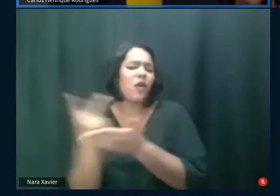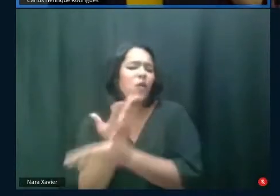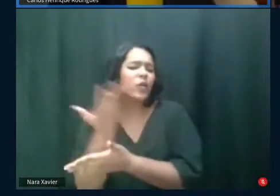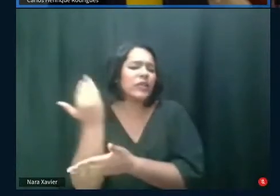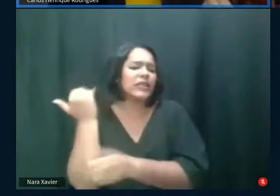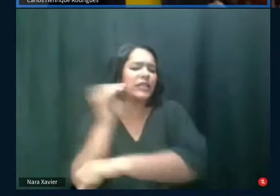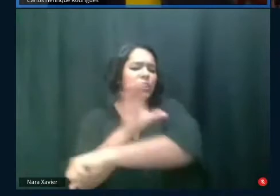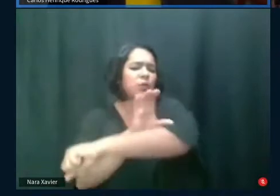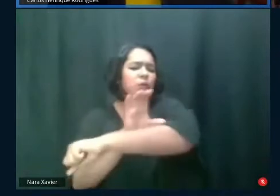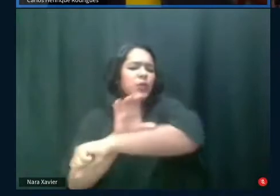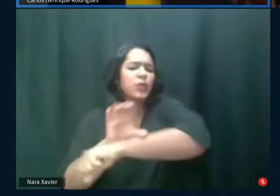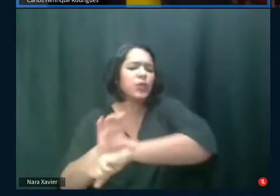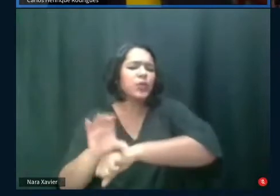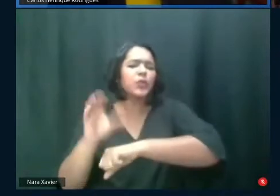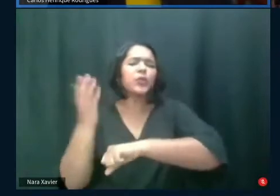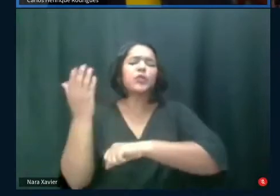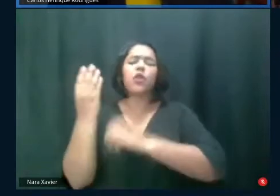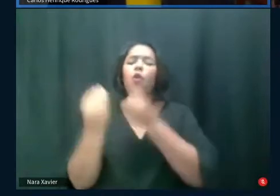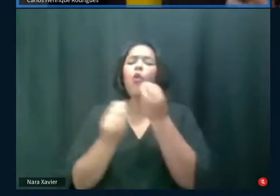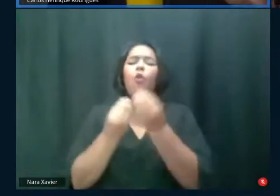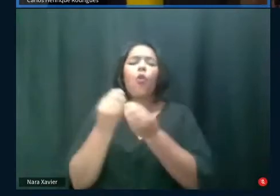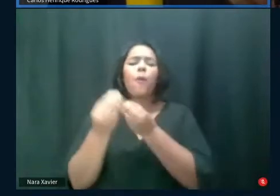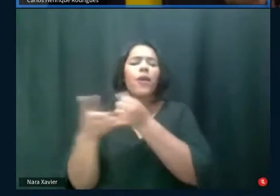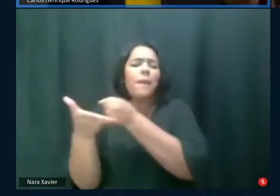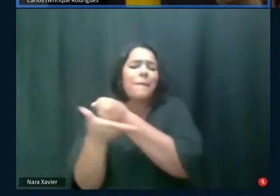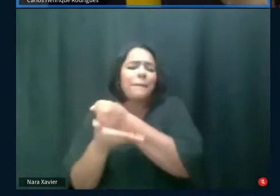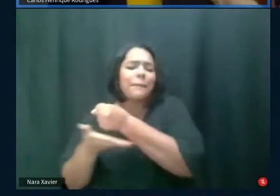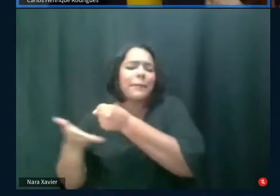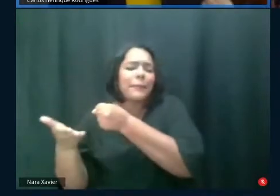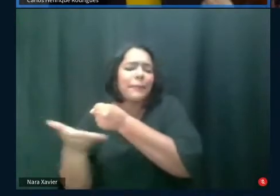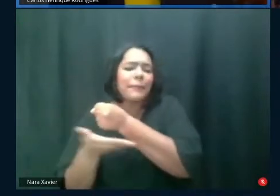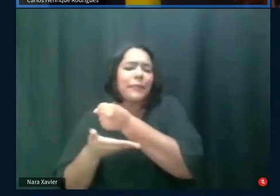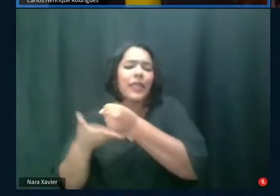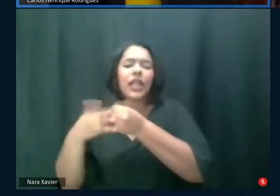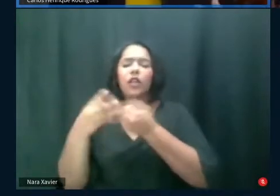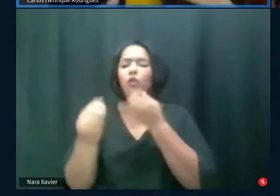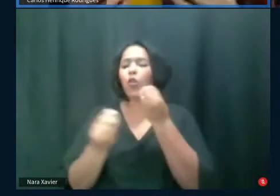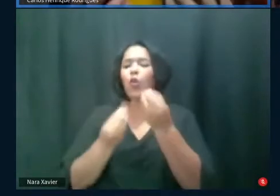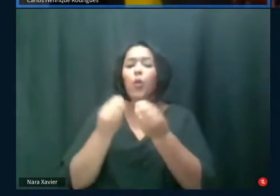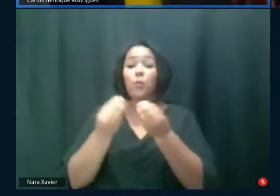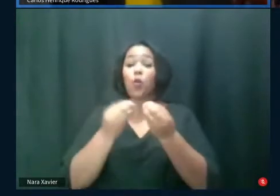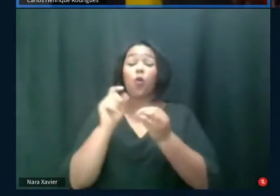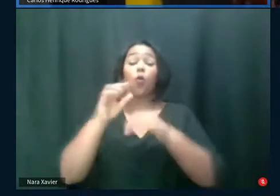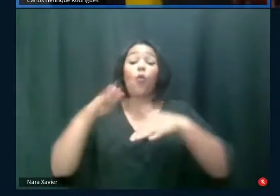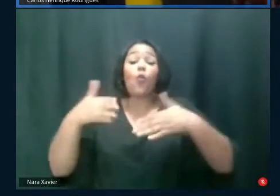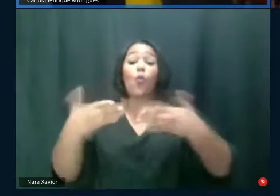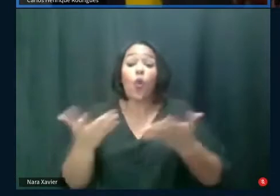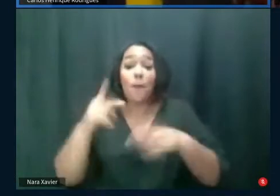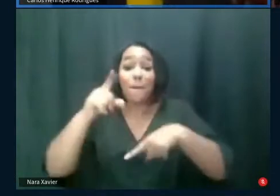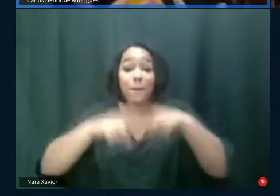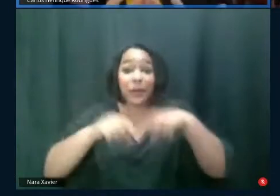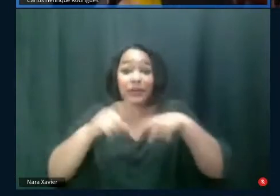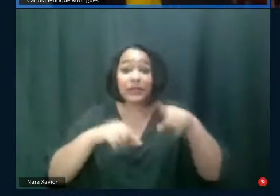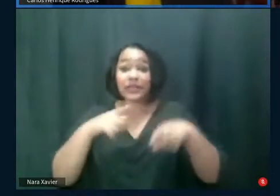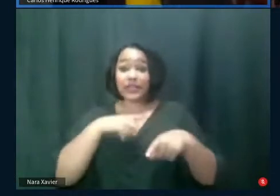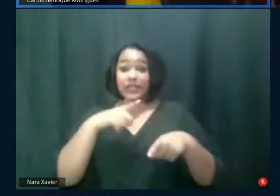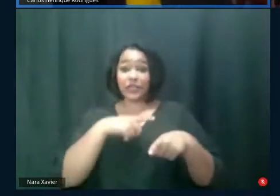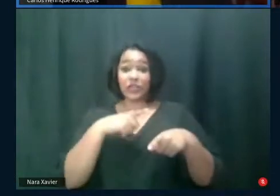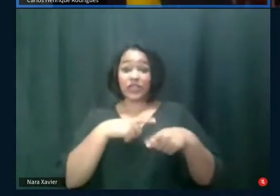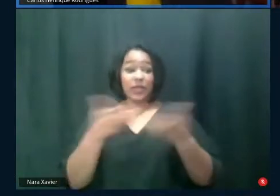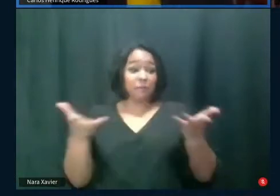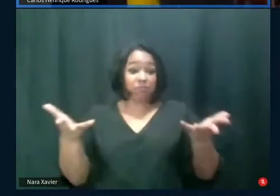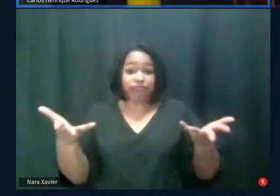formações, o que que amparava a nossa trajetória, o que tínhamos disponível naquela época